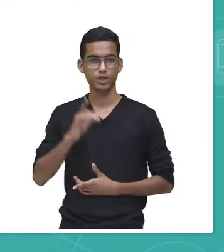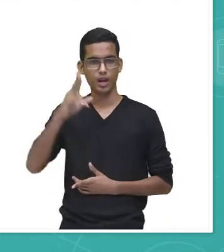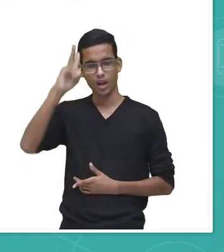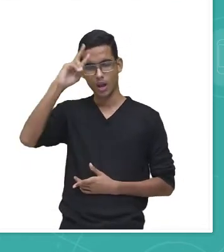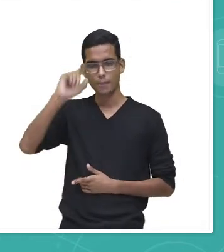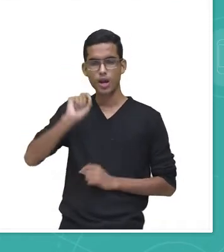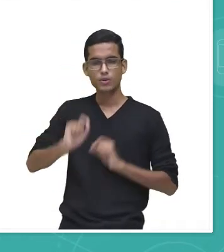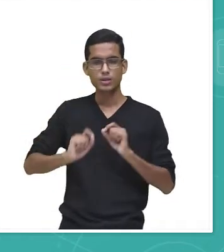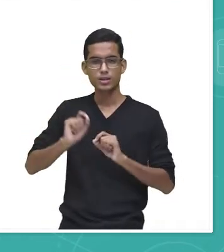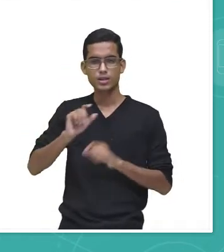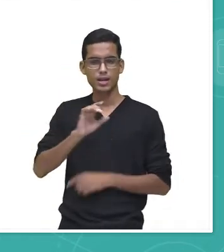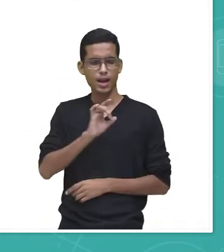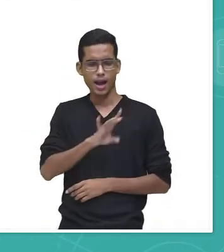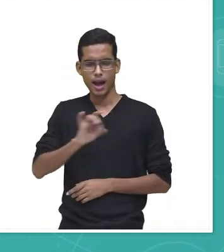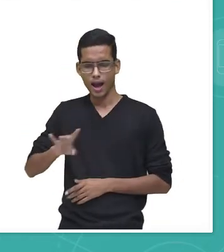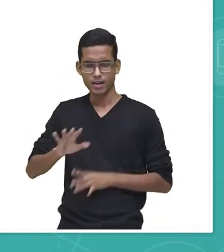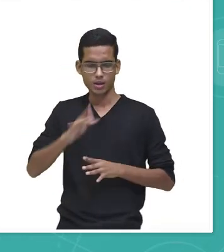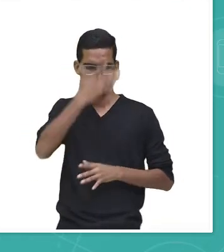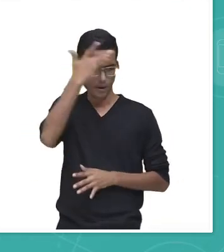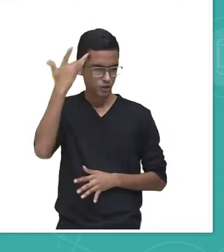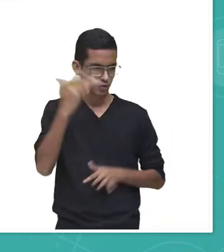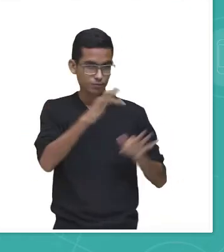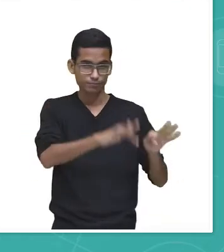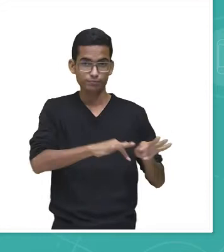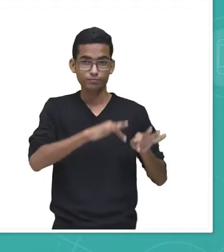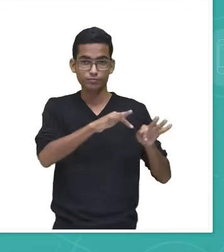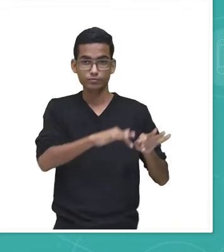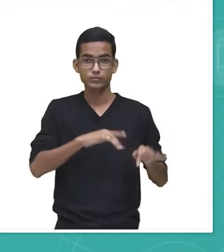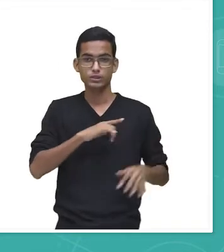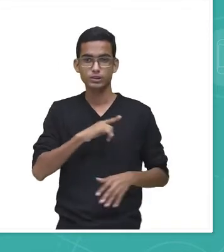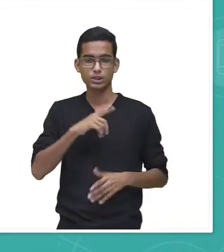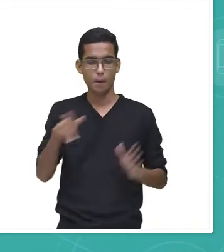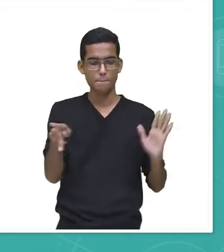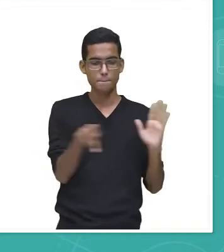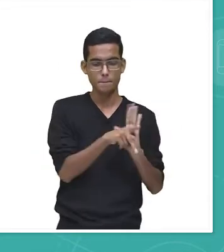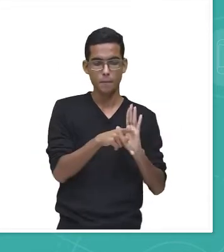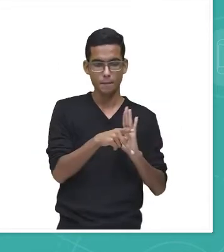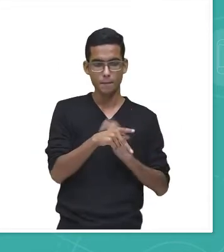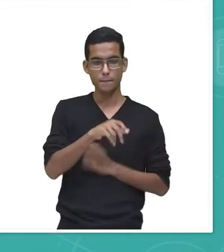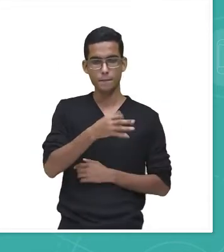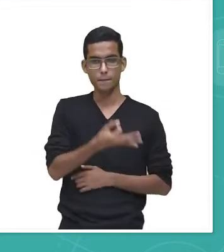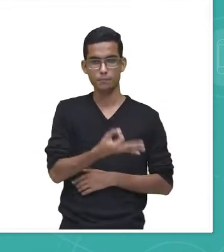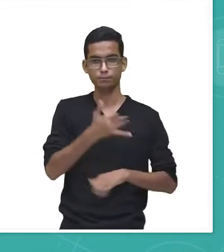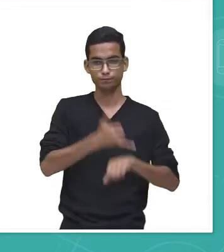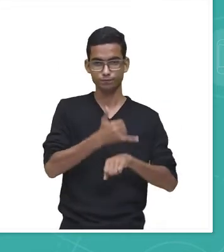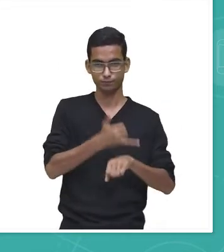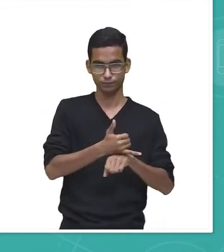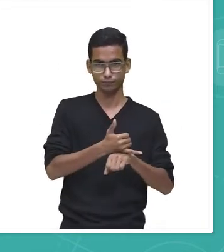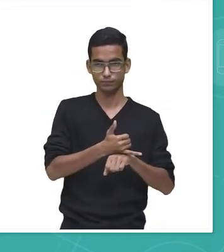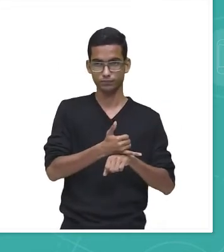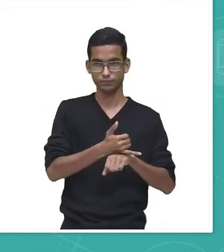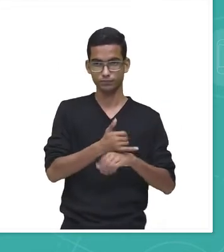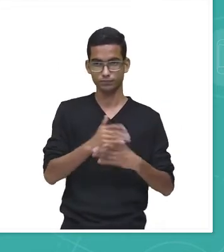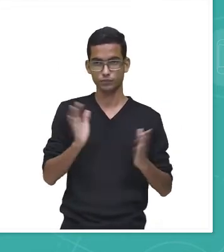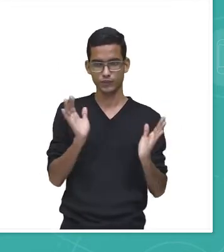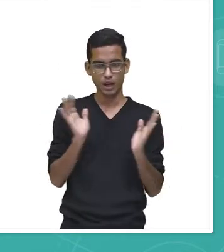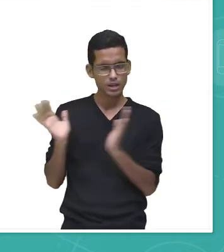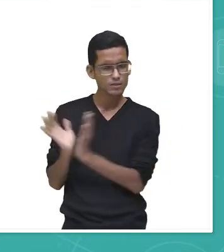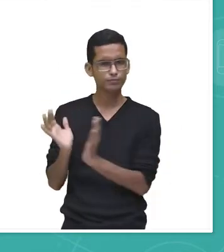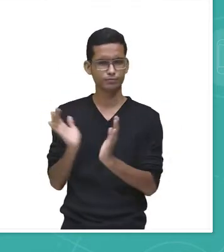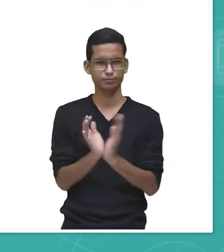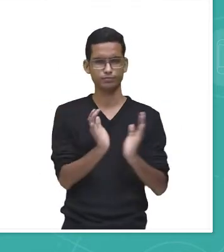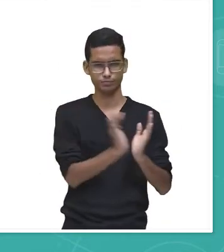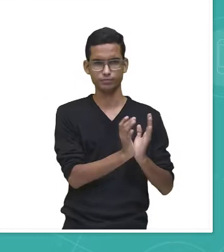nesse momento era o sistema de trocas. Como assim o sistema de trocas? A produção, gente, ela era muito pequena no início